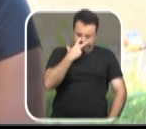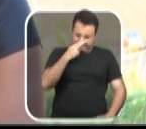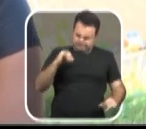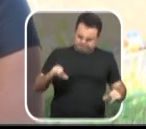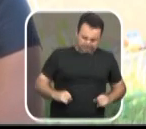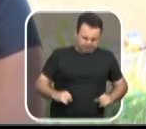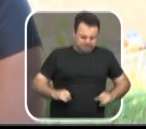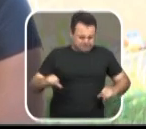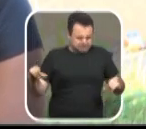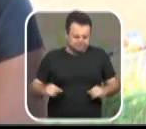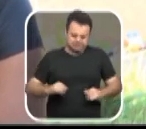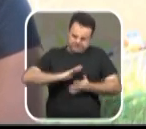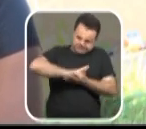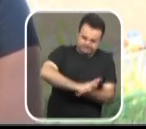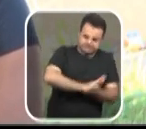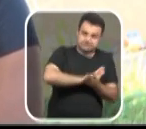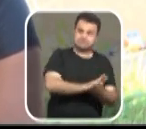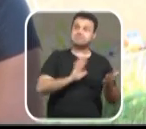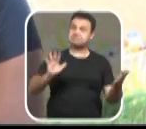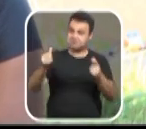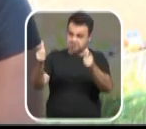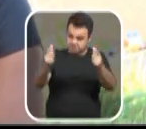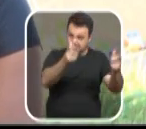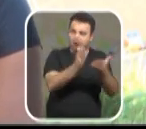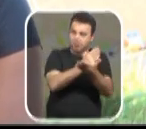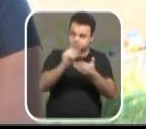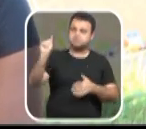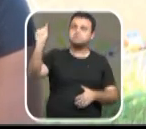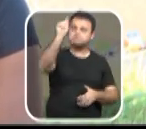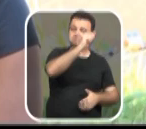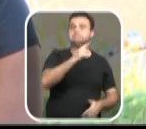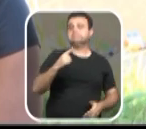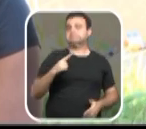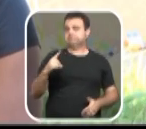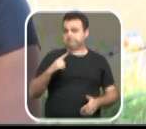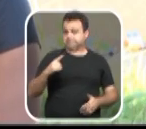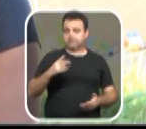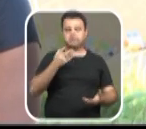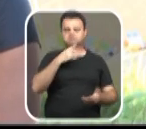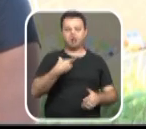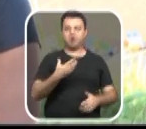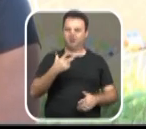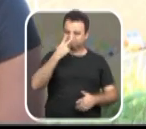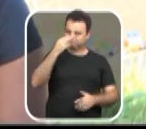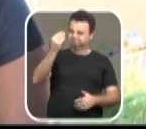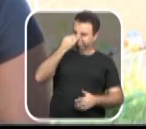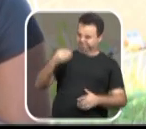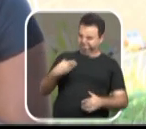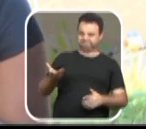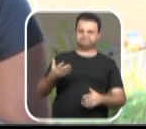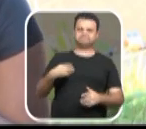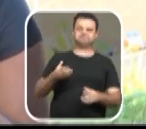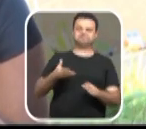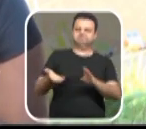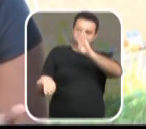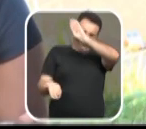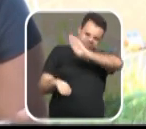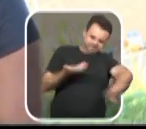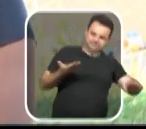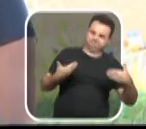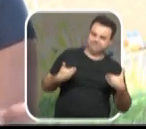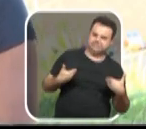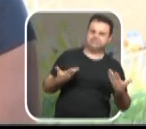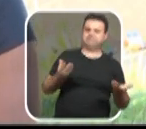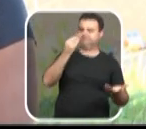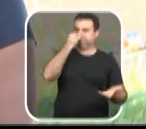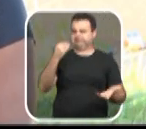infelizmente, que a gente está nesse processo da escola ser um lugar de dor, de exclusão. Então eu gosto muito de conversar sobre